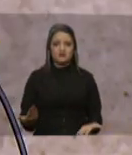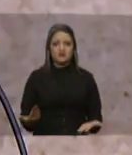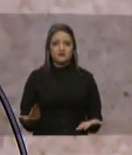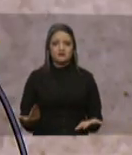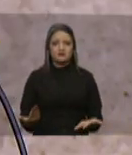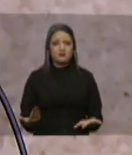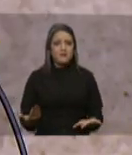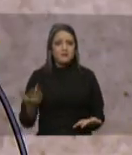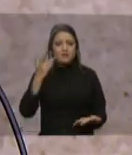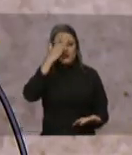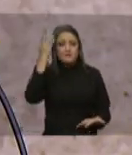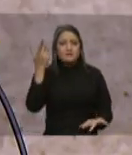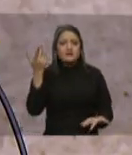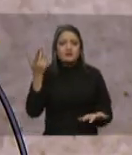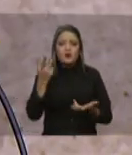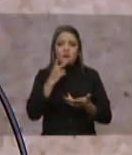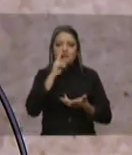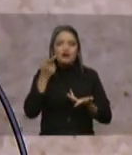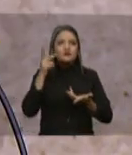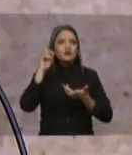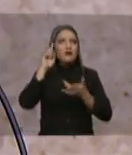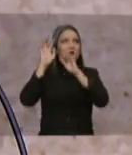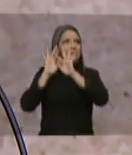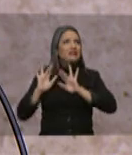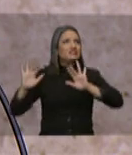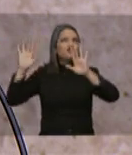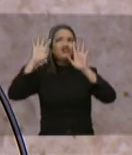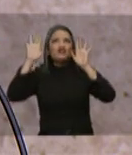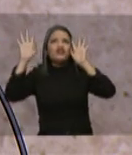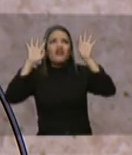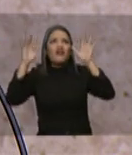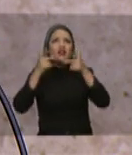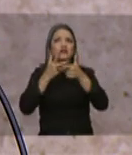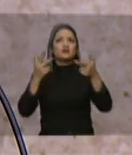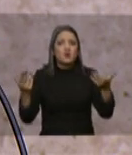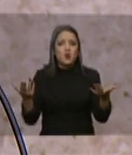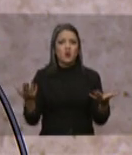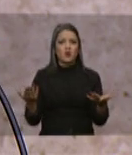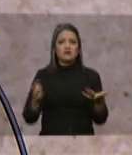Ministro Rosa Weber presidente do STF